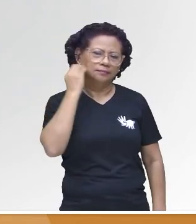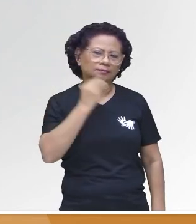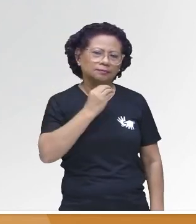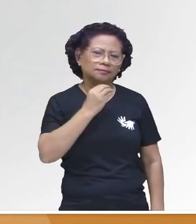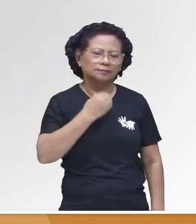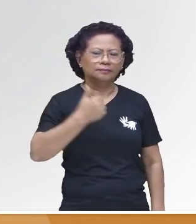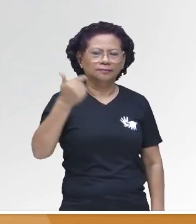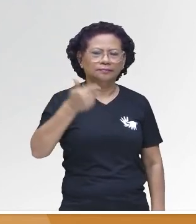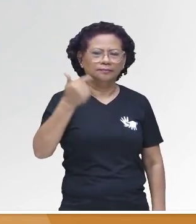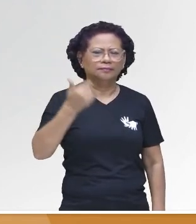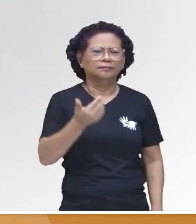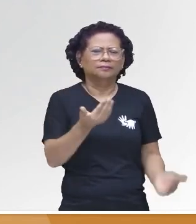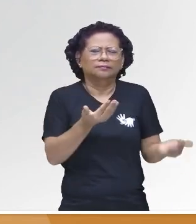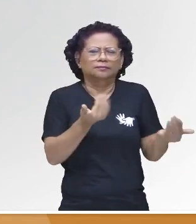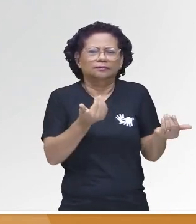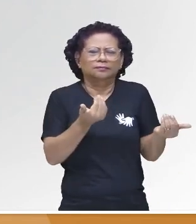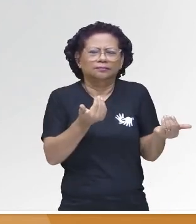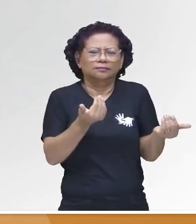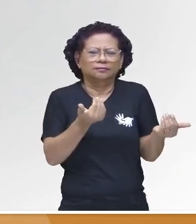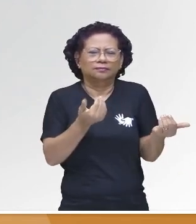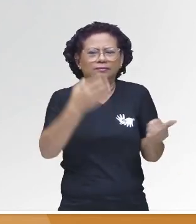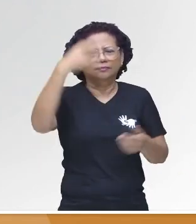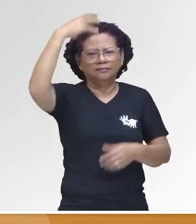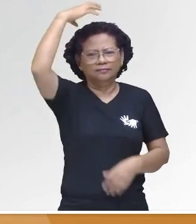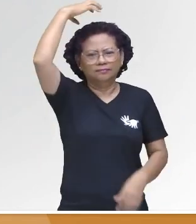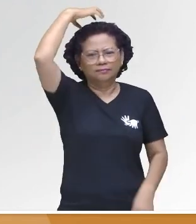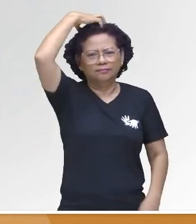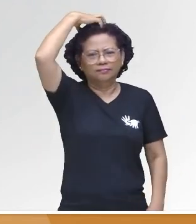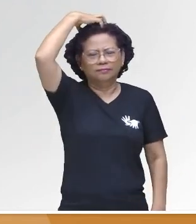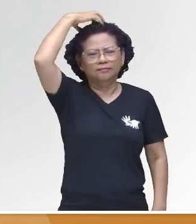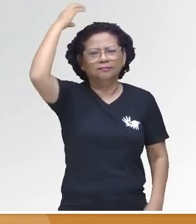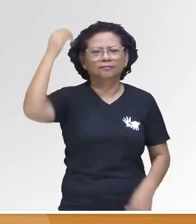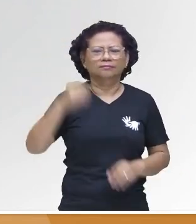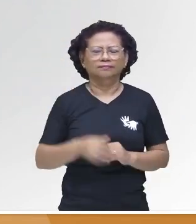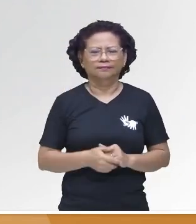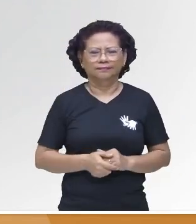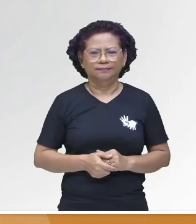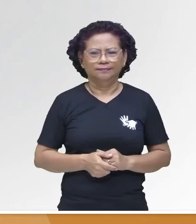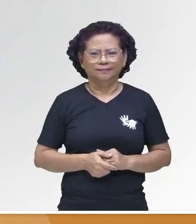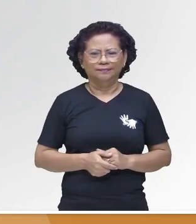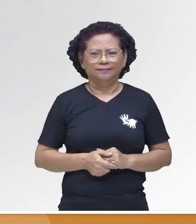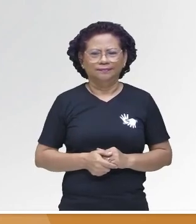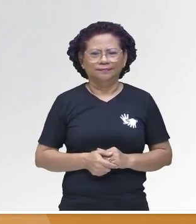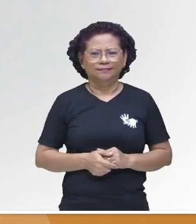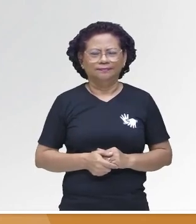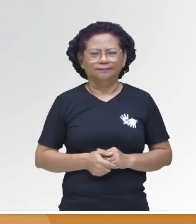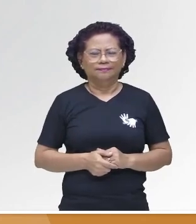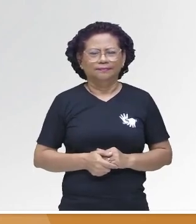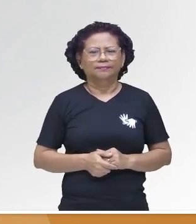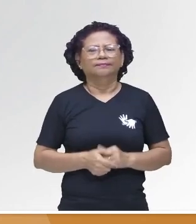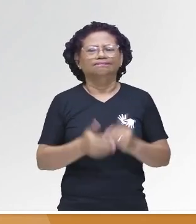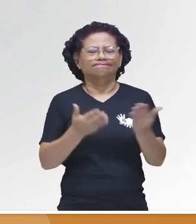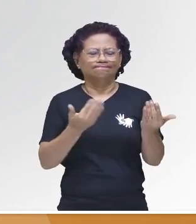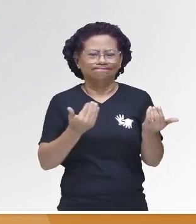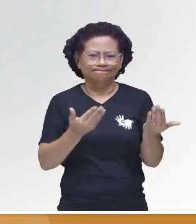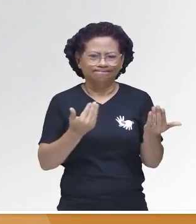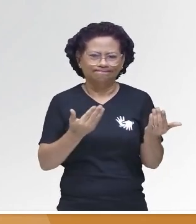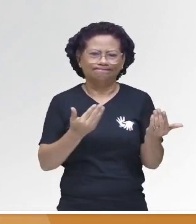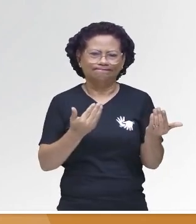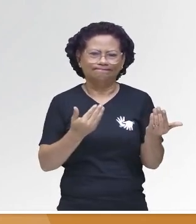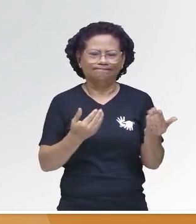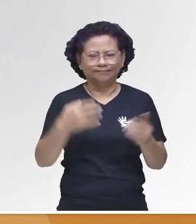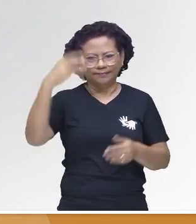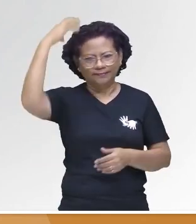jovem imperador, que a ideia que se tinha para esse jovem imperador é que, por